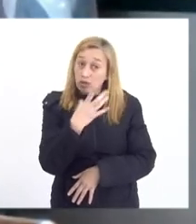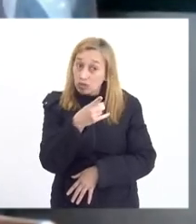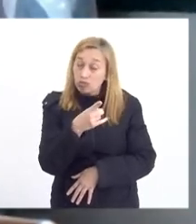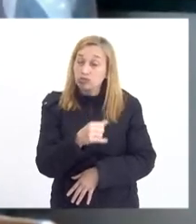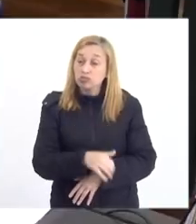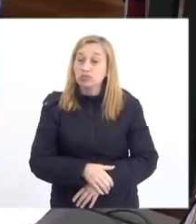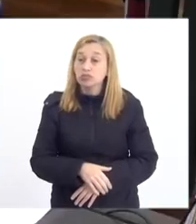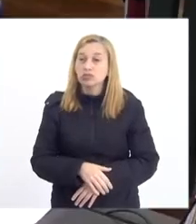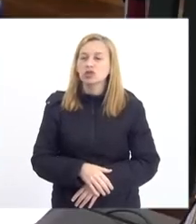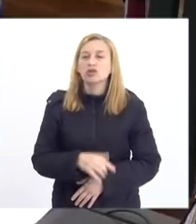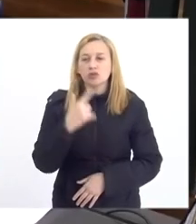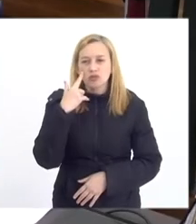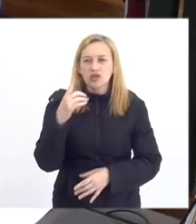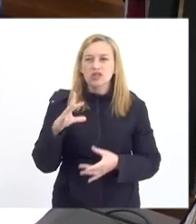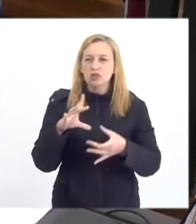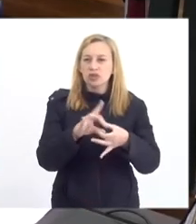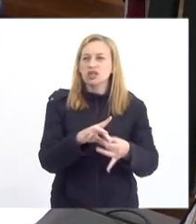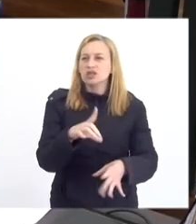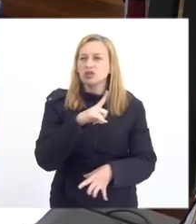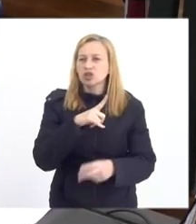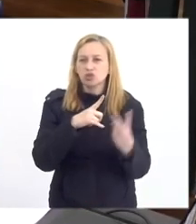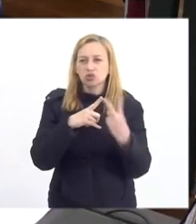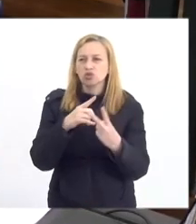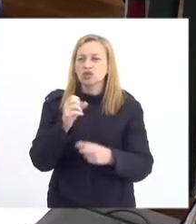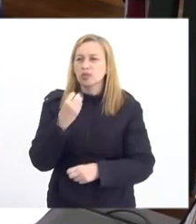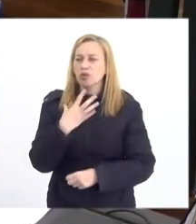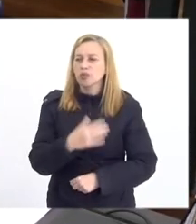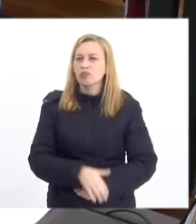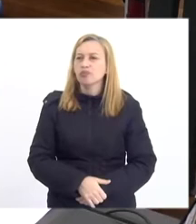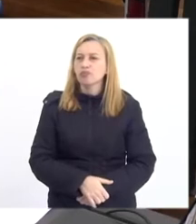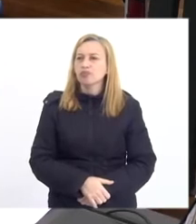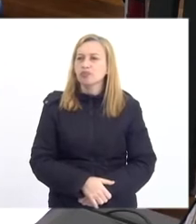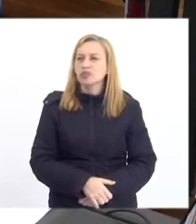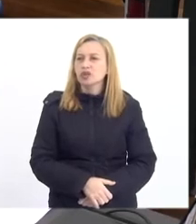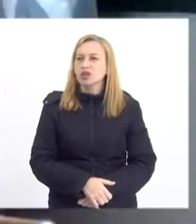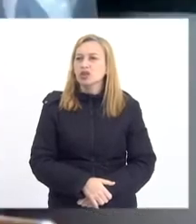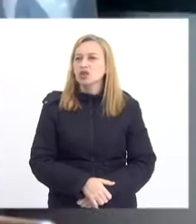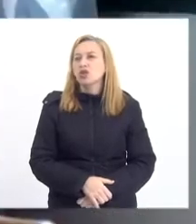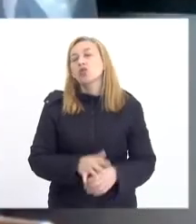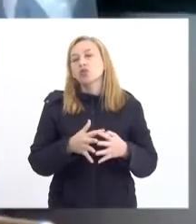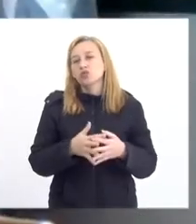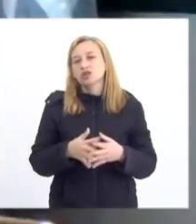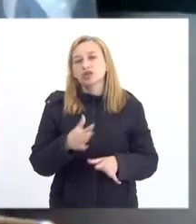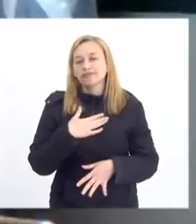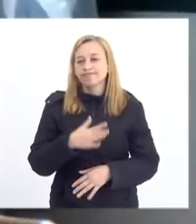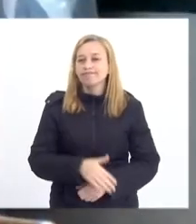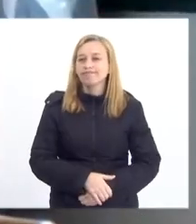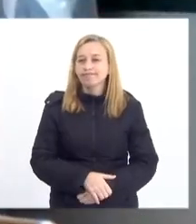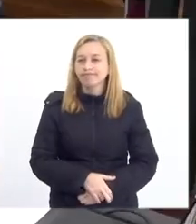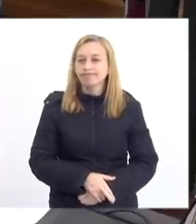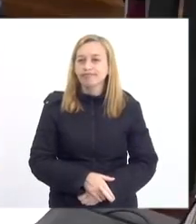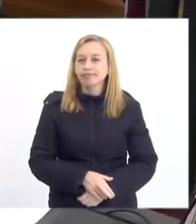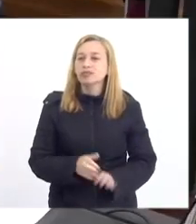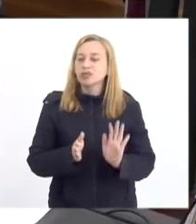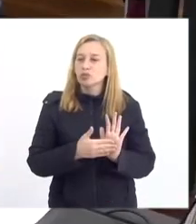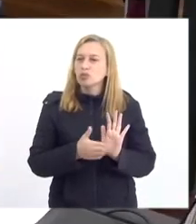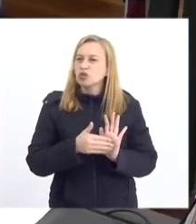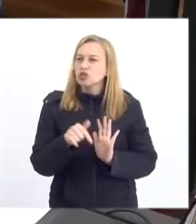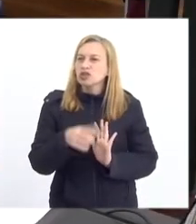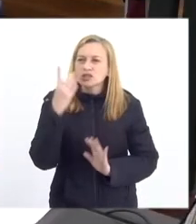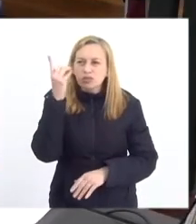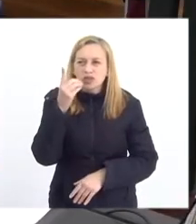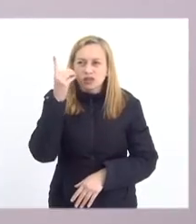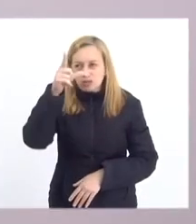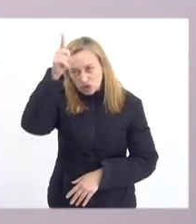Se é a conexão dos dois, só isso. Mas tá bom. Eu me enganei, eu me confundi. Pois é, eu tenho uma proposta aqui, deputado Luiz Paulo,